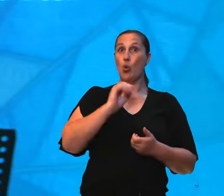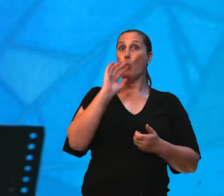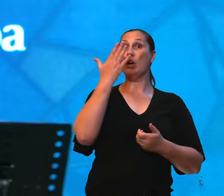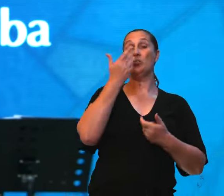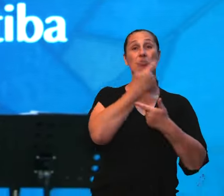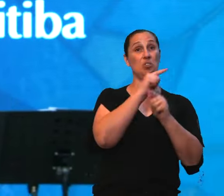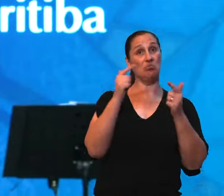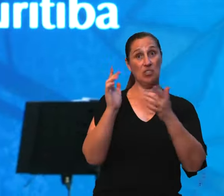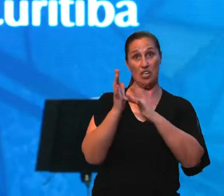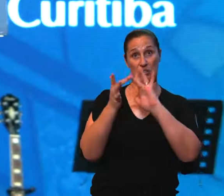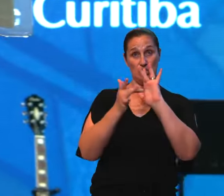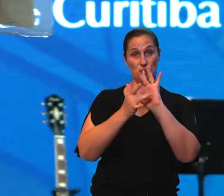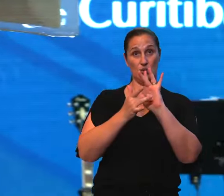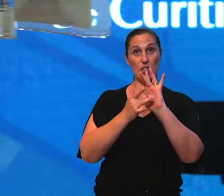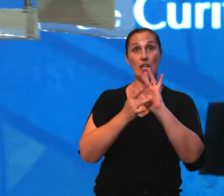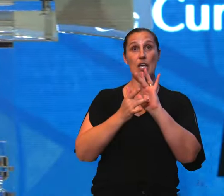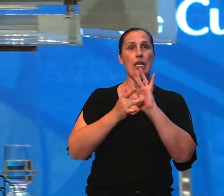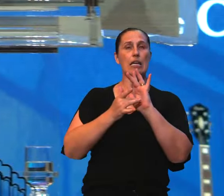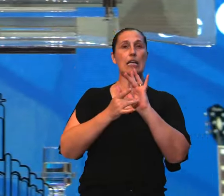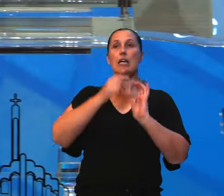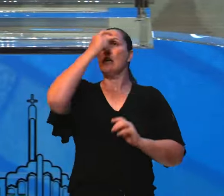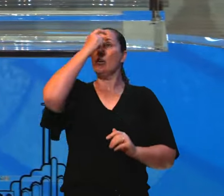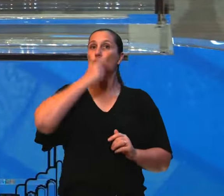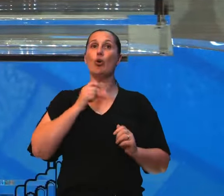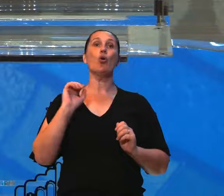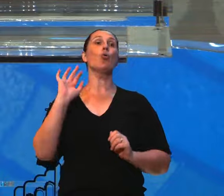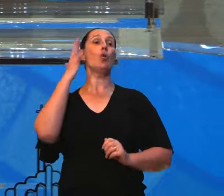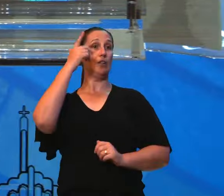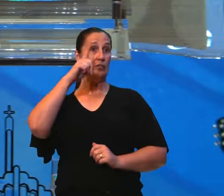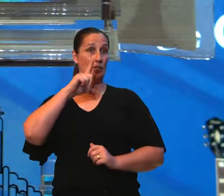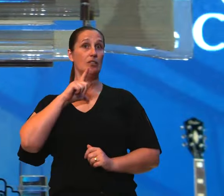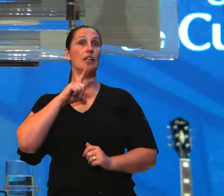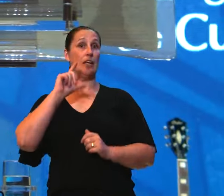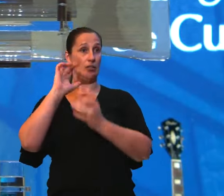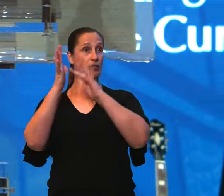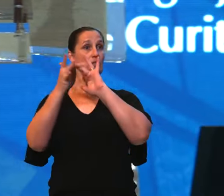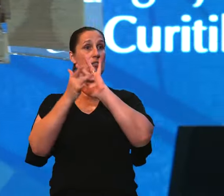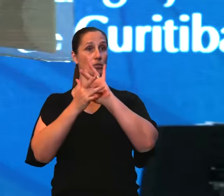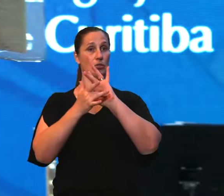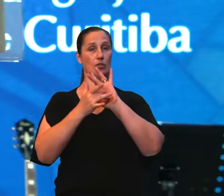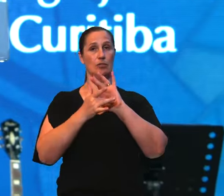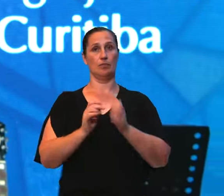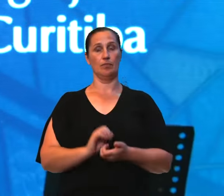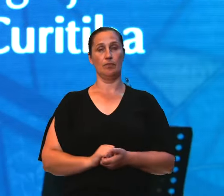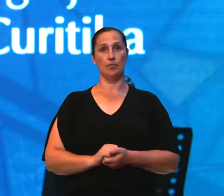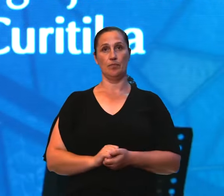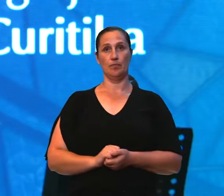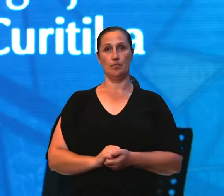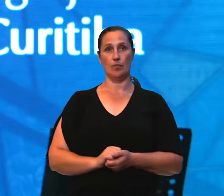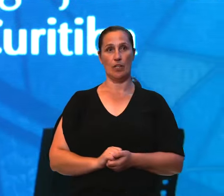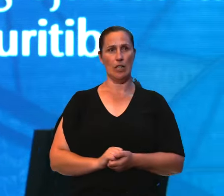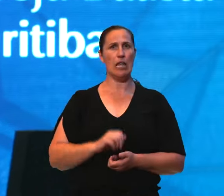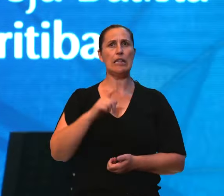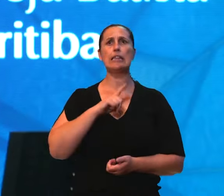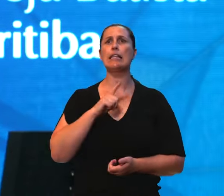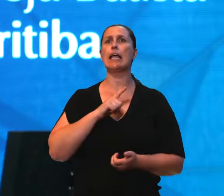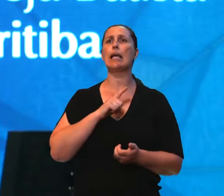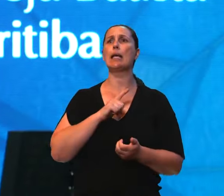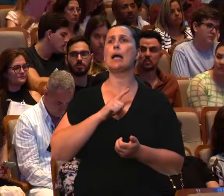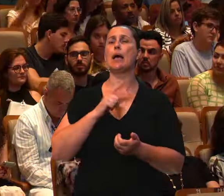sou com Jesus em Jesus eu quero convidar você então a ler a Bíblia comigo quantas bíblias de papel deixa